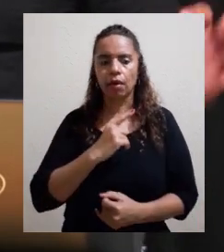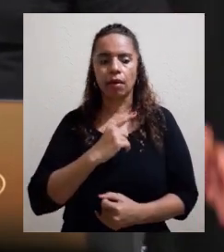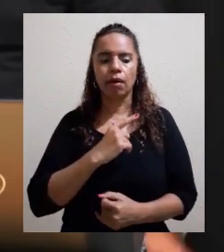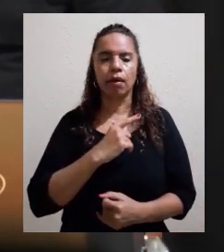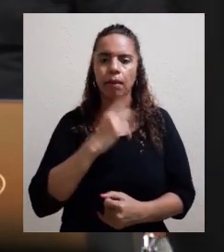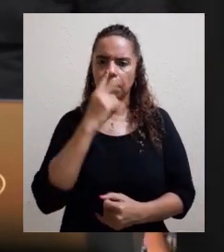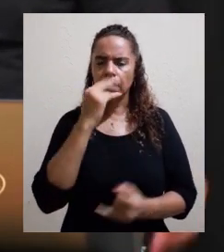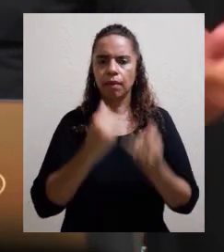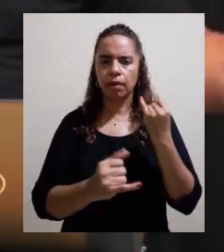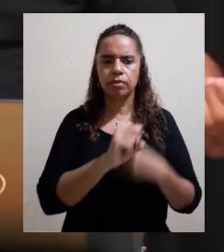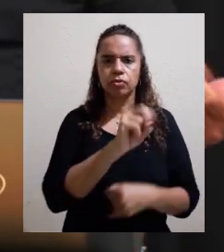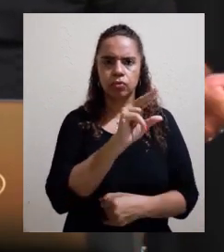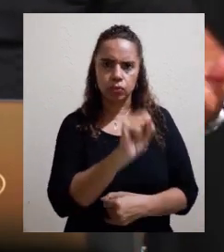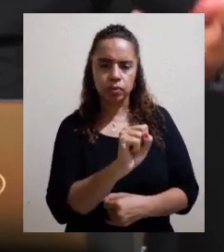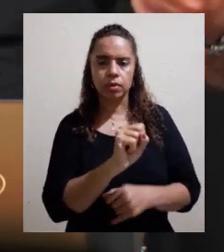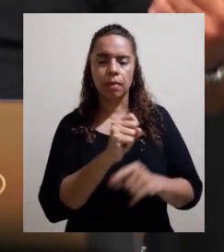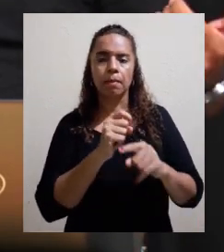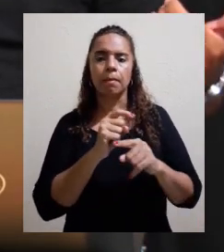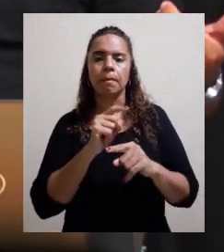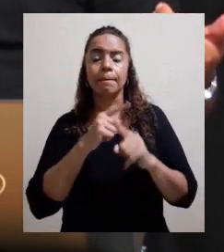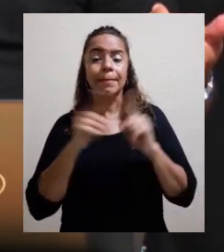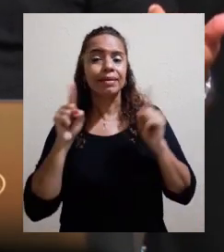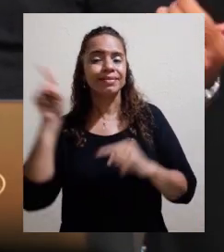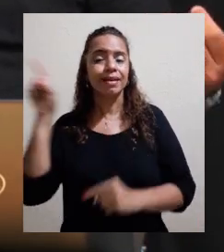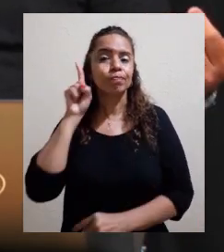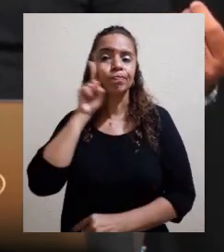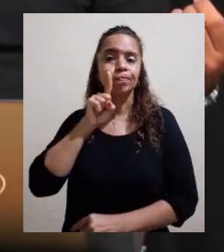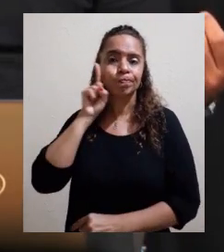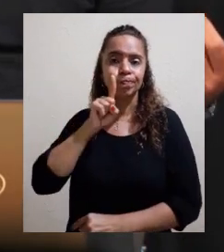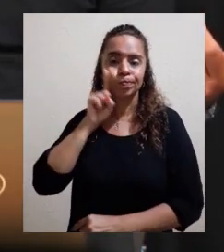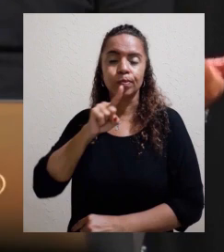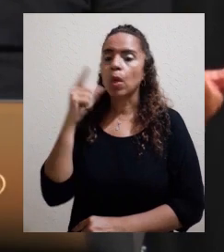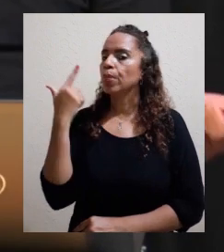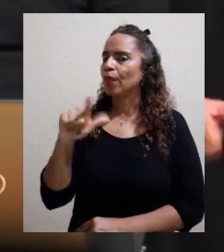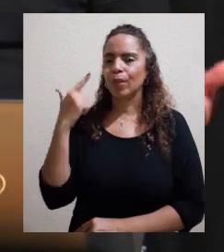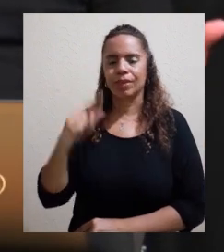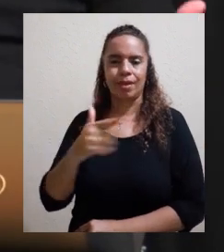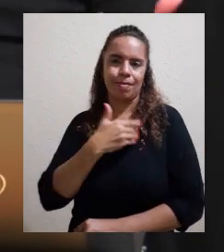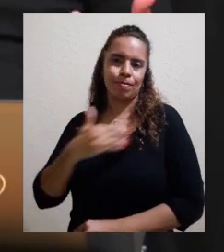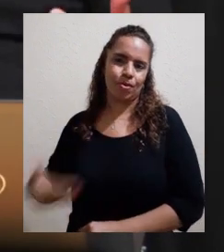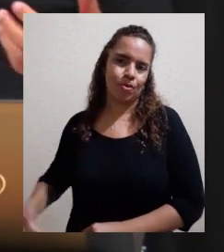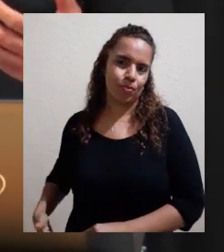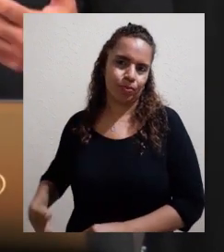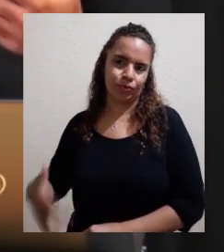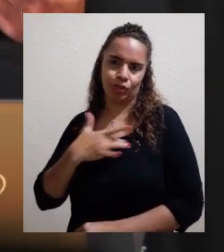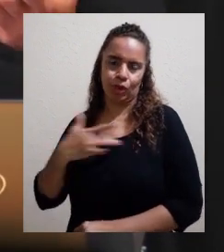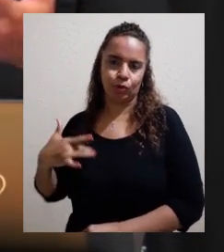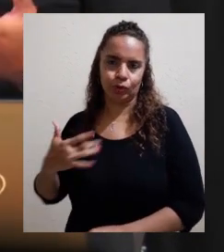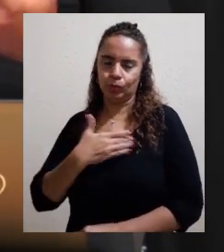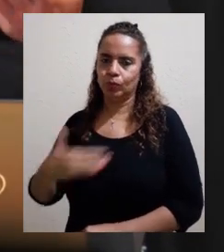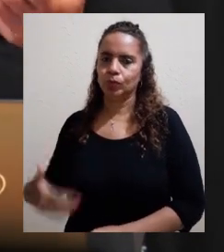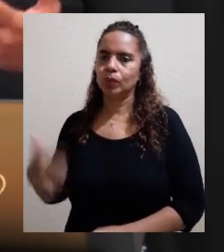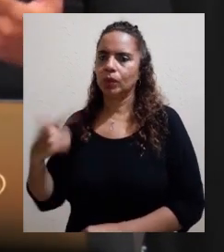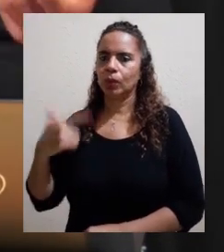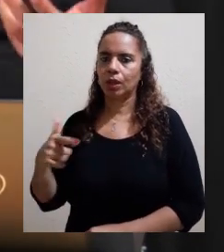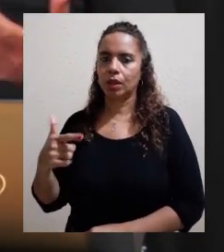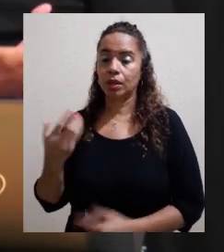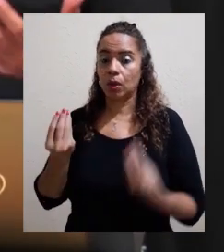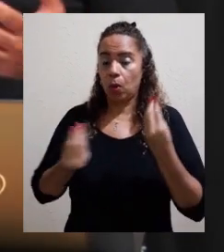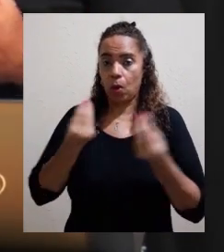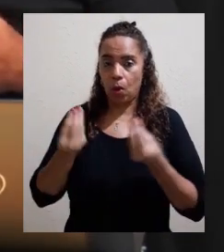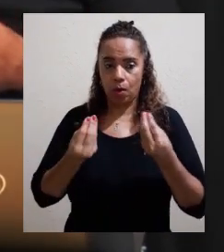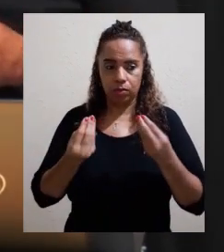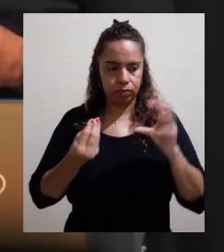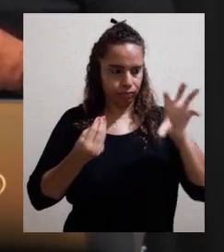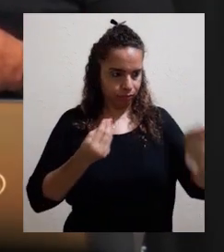algum tom. Mas temos os Estados Unidos sem sistema de saúde público, né? Como essa distinção entre esses